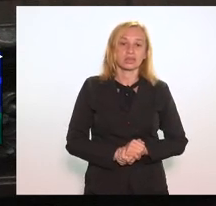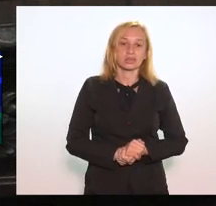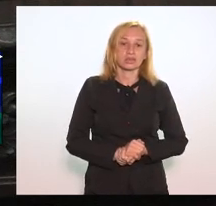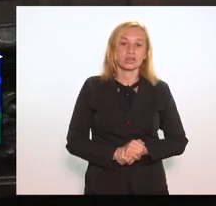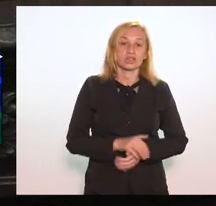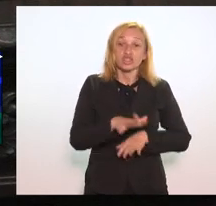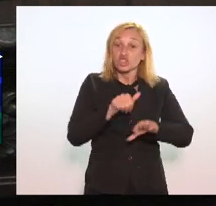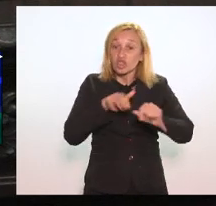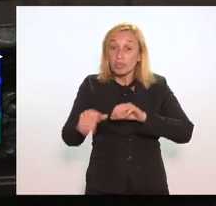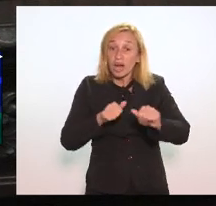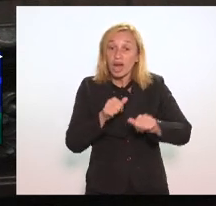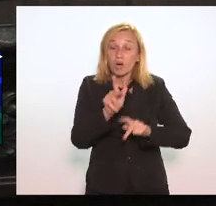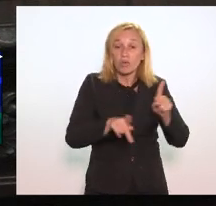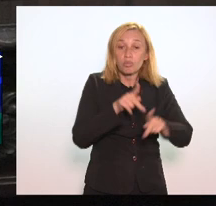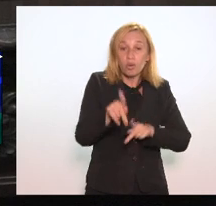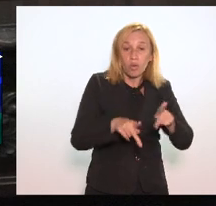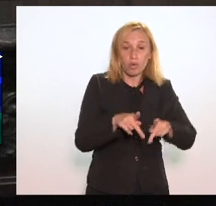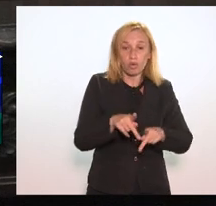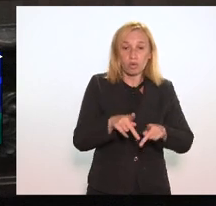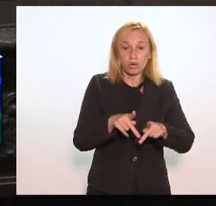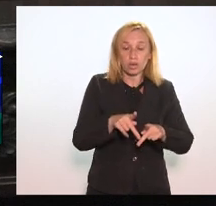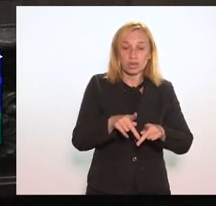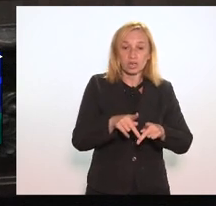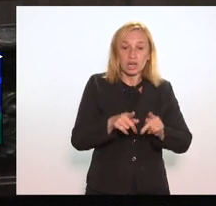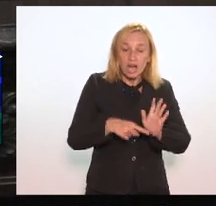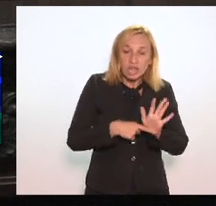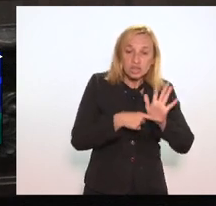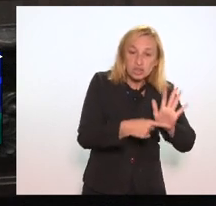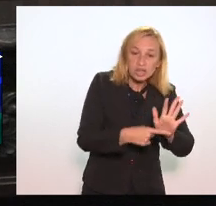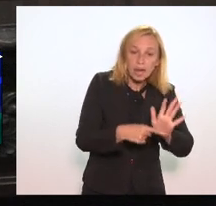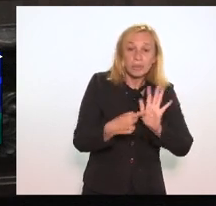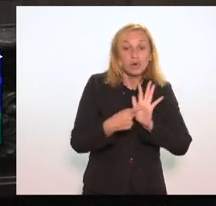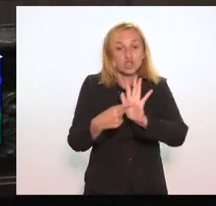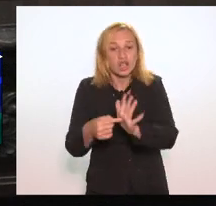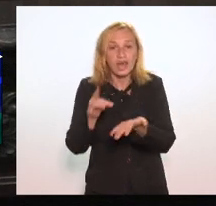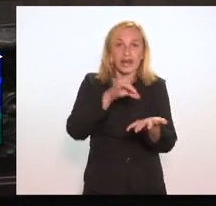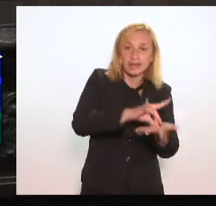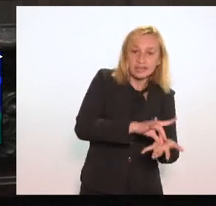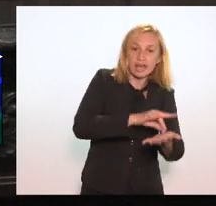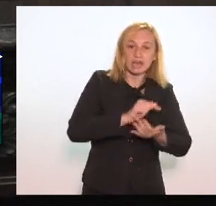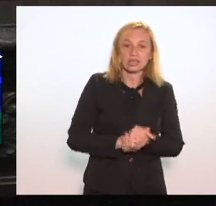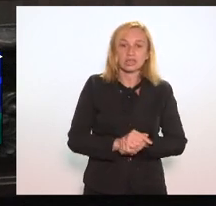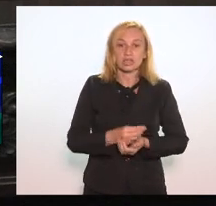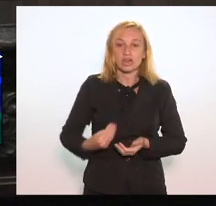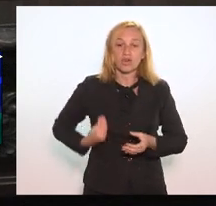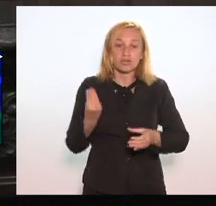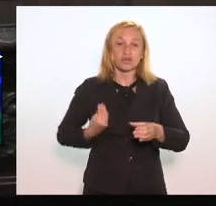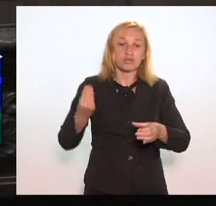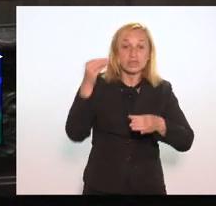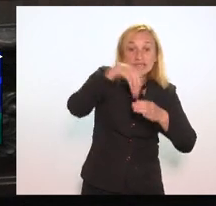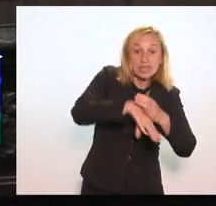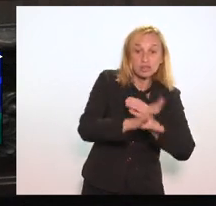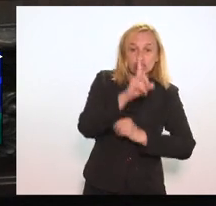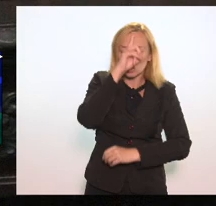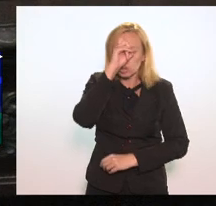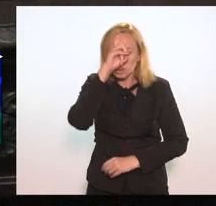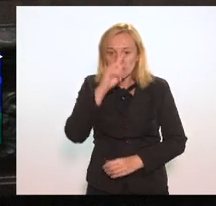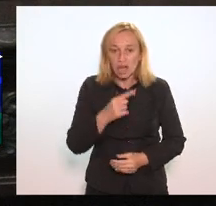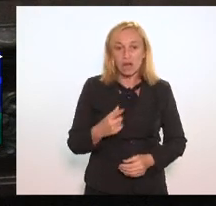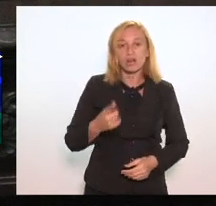a chamar a população investir em propaganda mostrar a realidade eu vivo dentro de hospitais